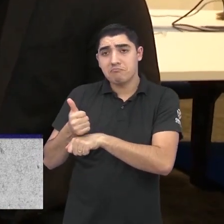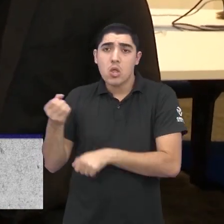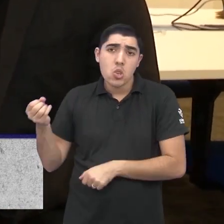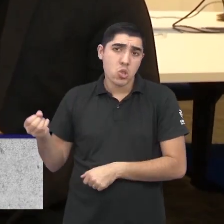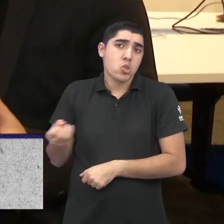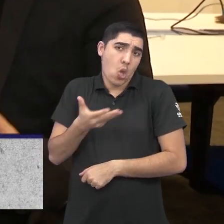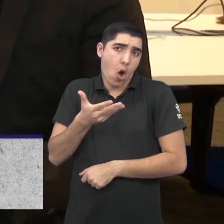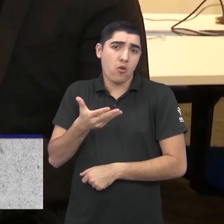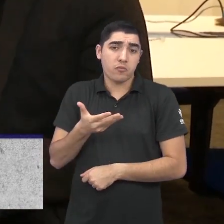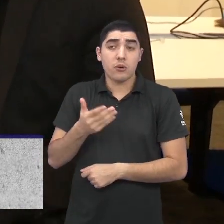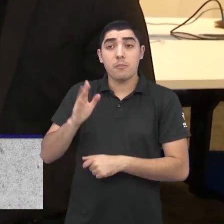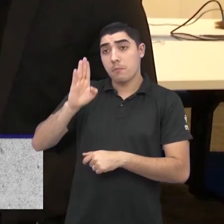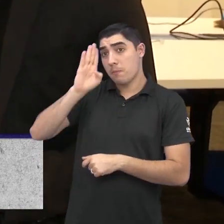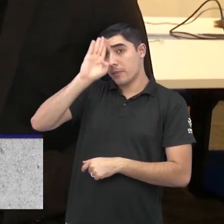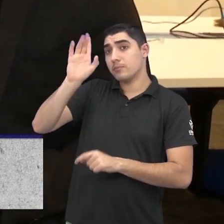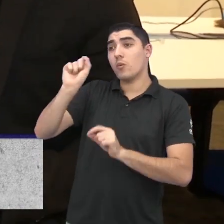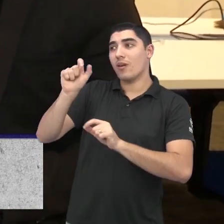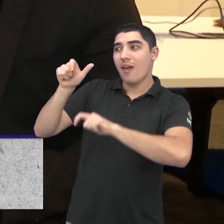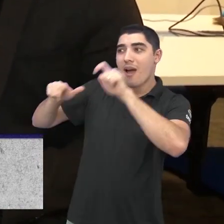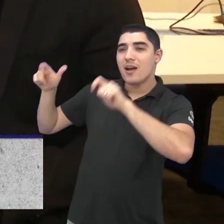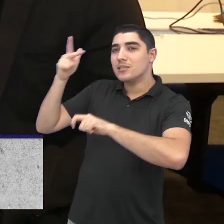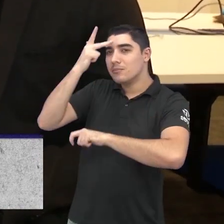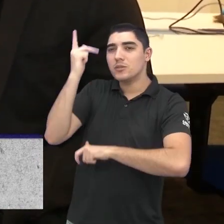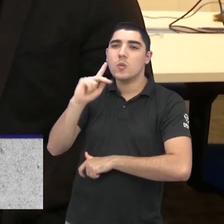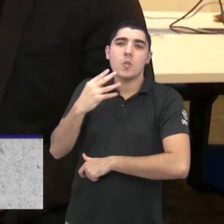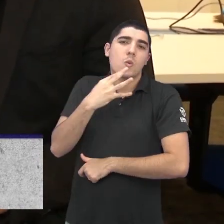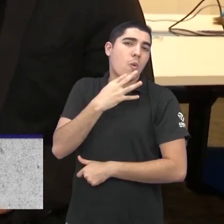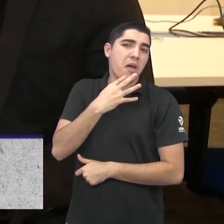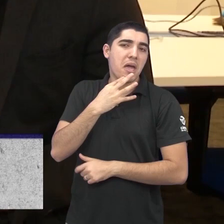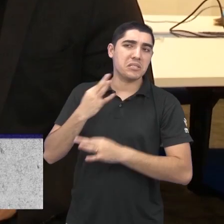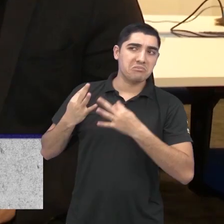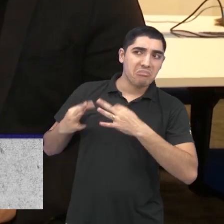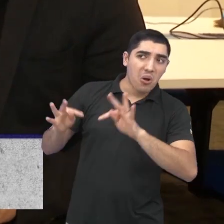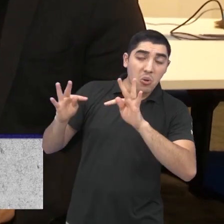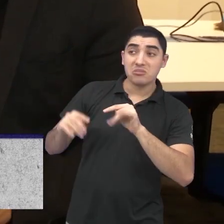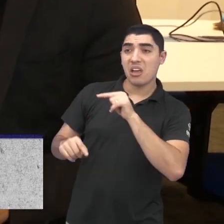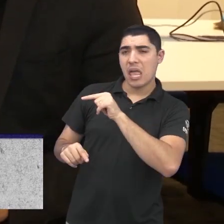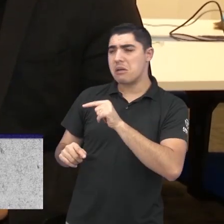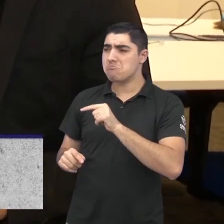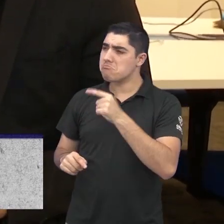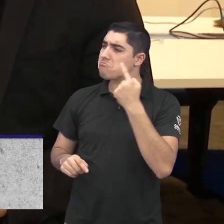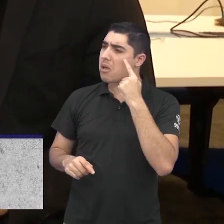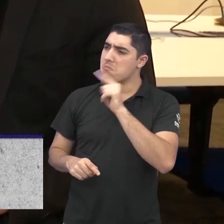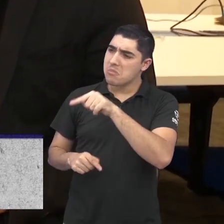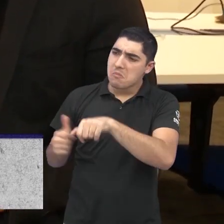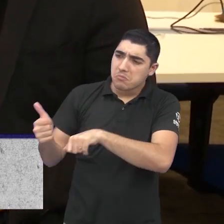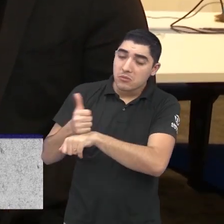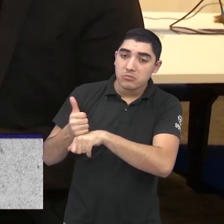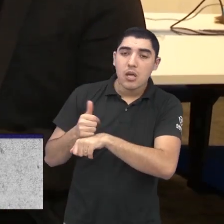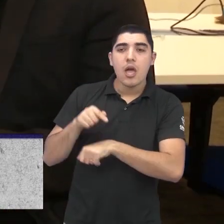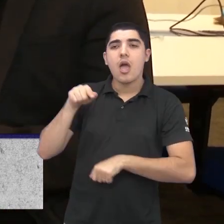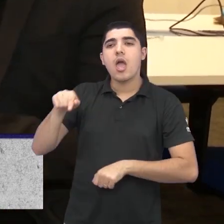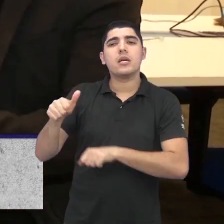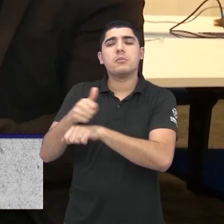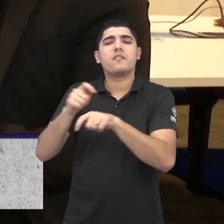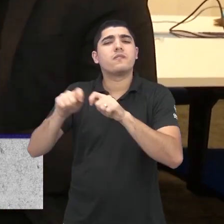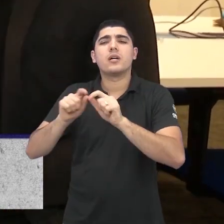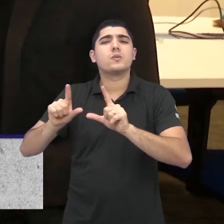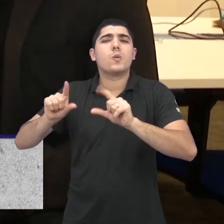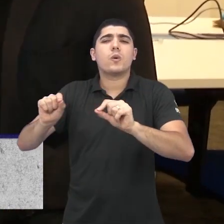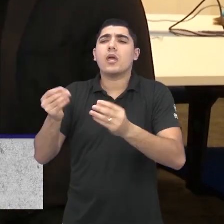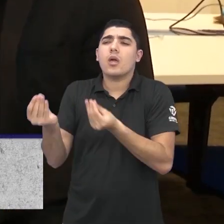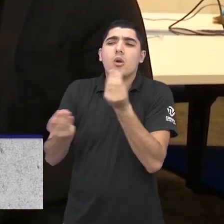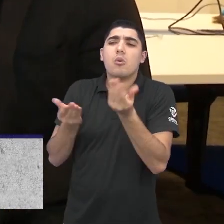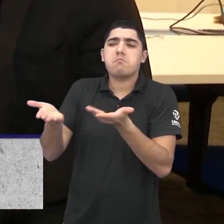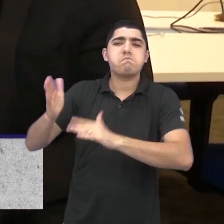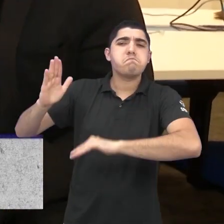Recente, principalmente para quem não está por dentro desse mundo da tecnologia. O que faz esse profissional, o UX Designer, como que